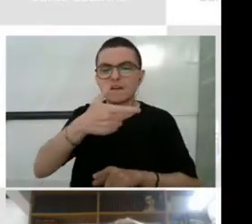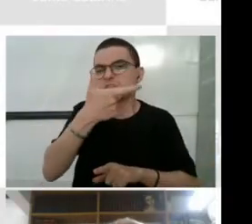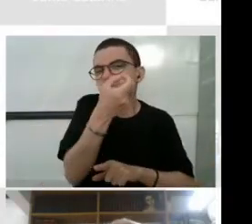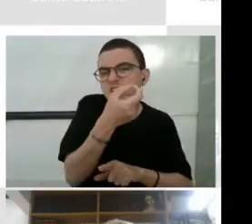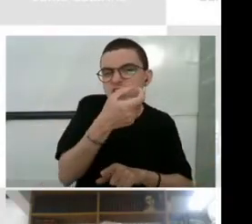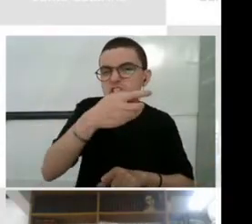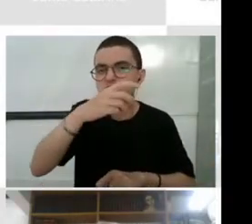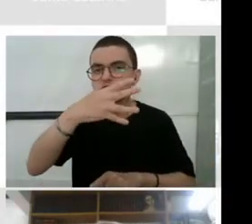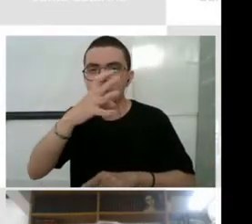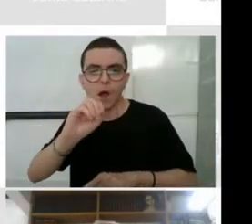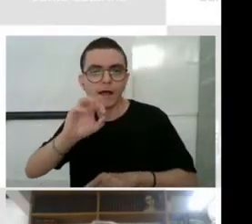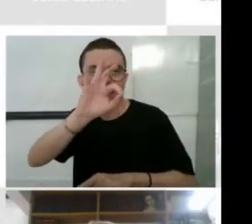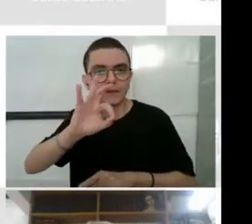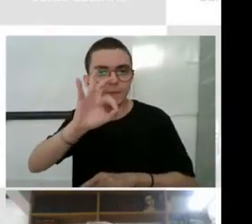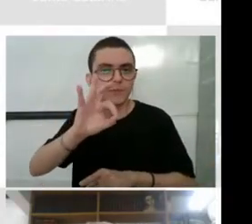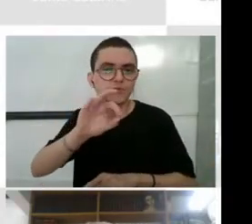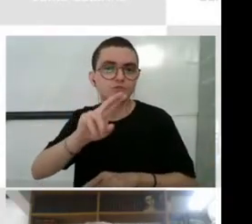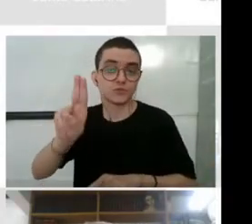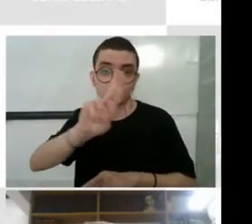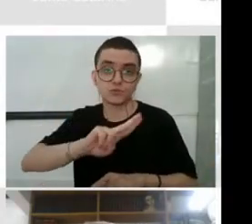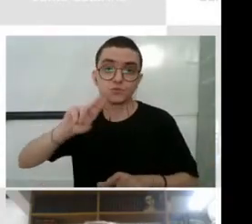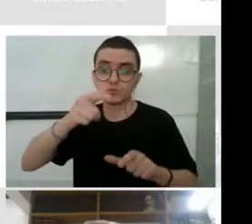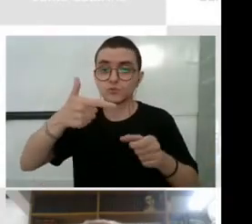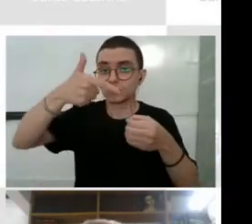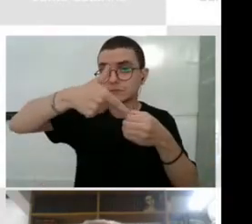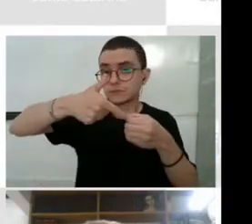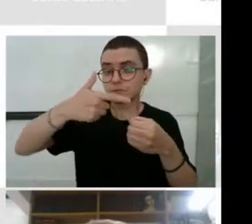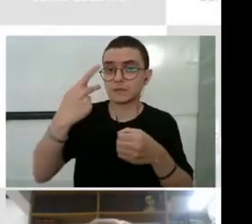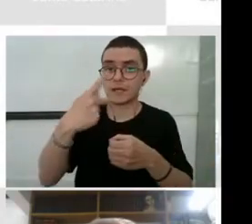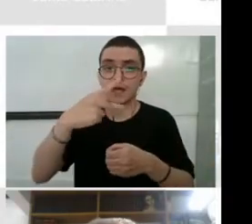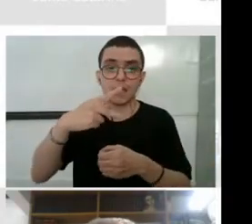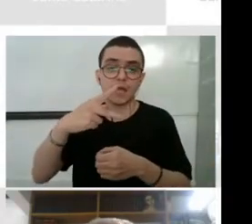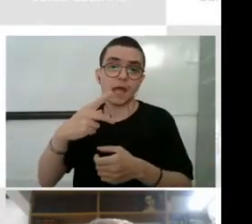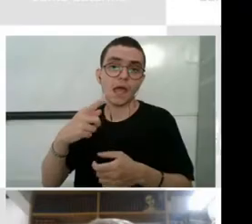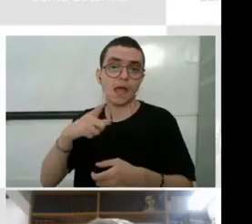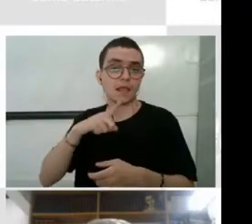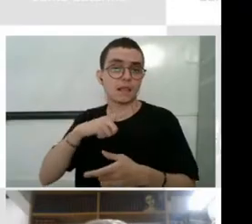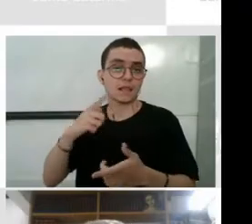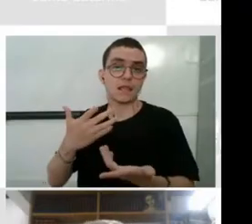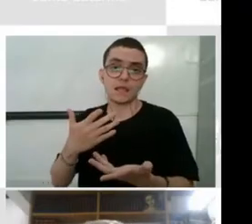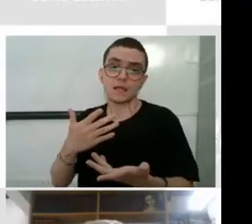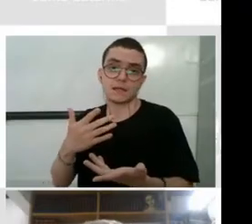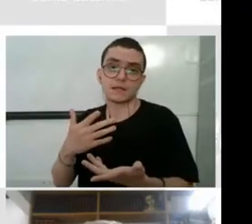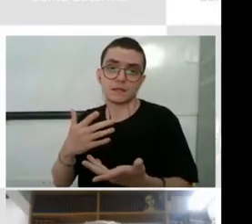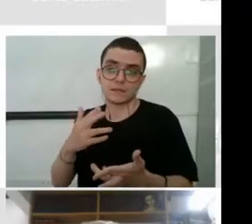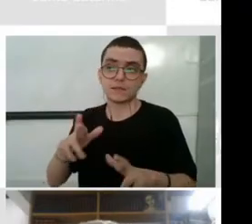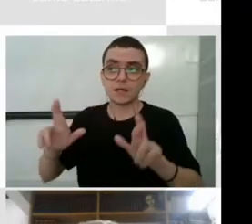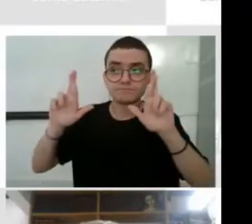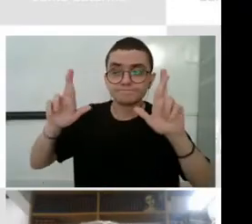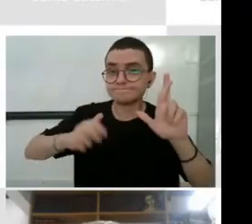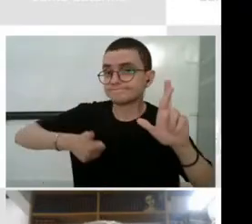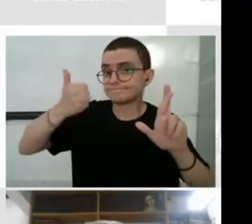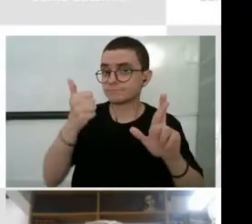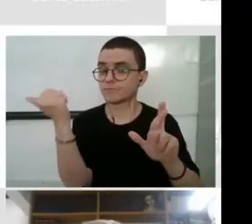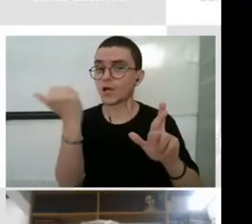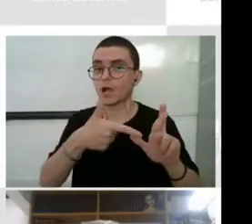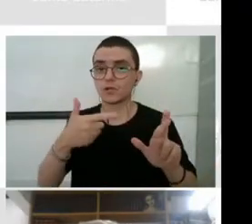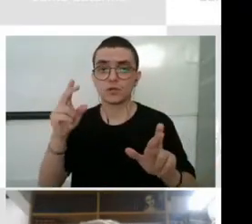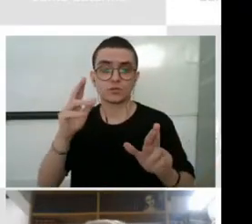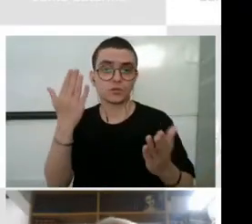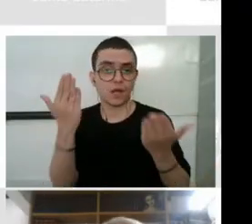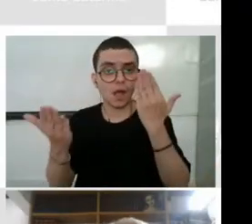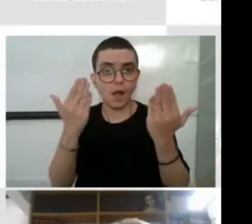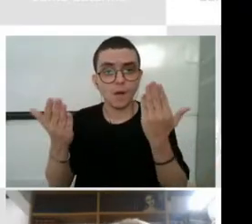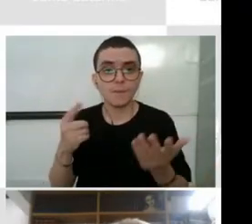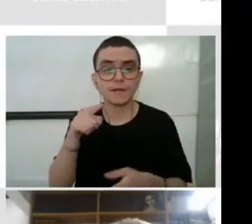mais otimistas do que a Agência Internacional de Energia. Né? A energia fala uma redução de 40 pontos percentuais, estão